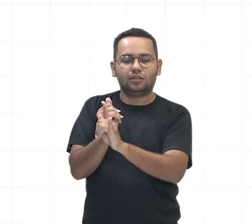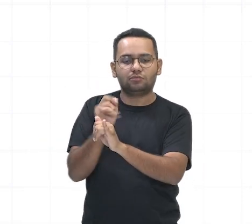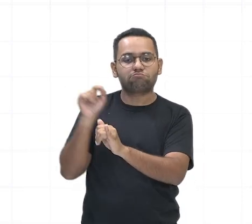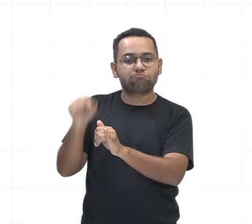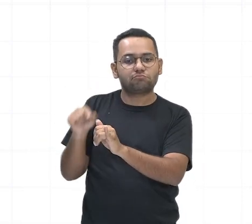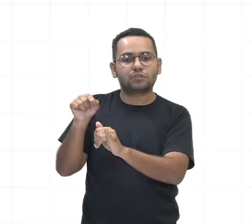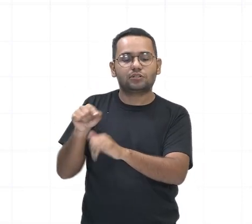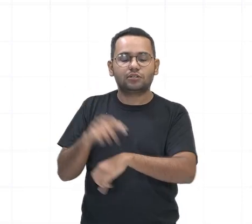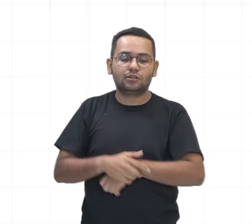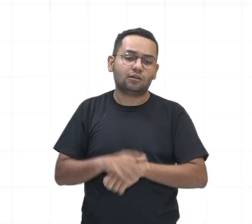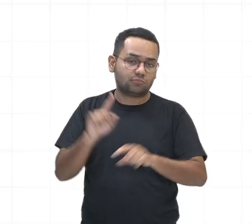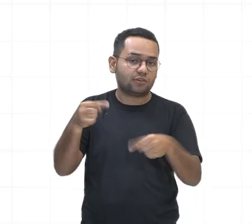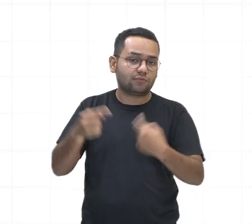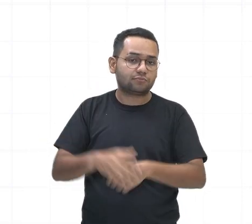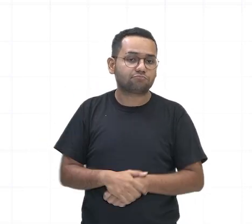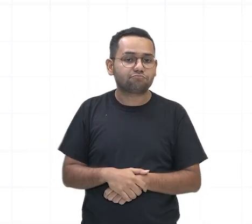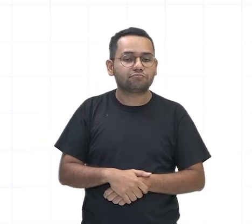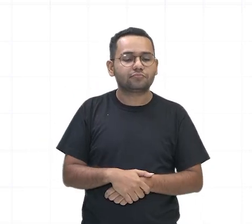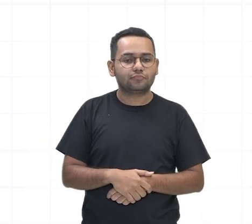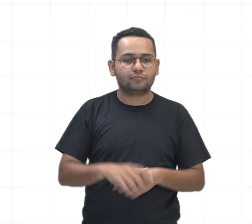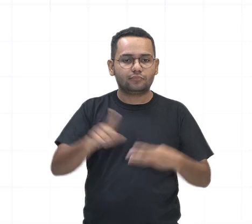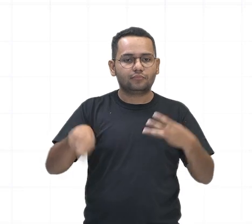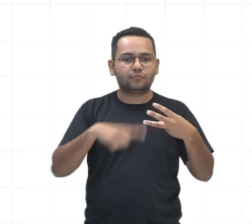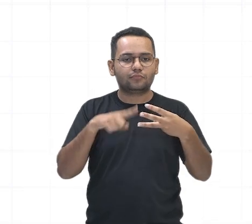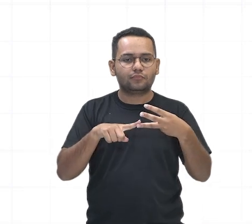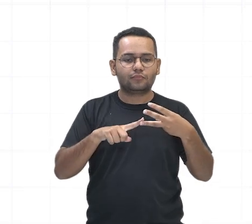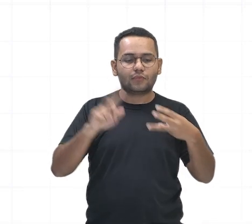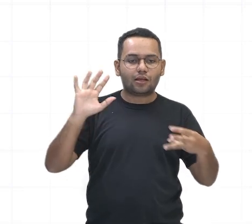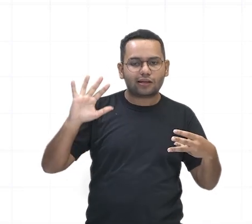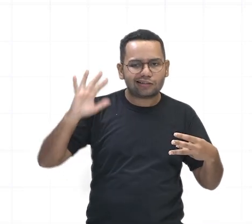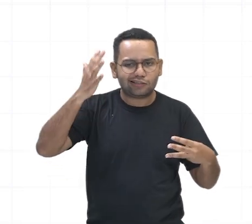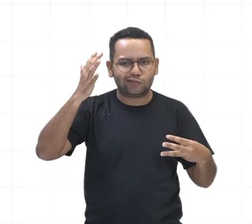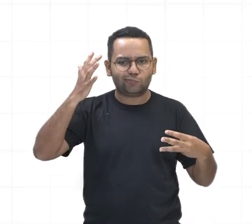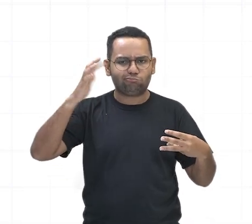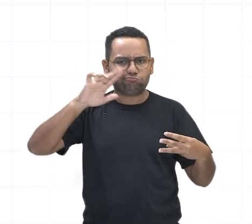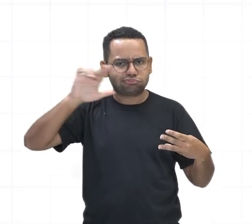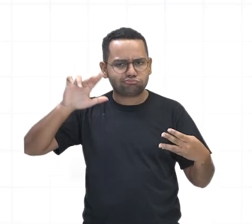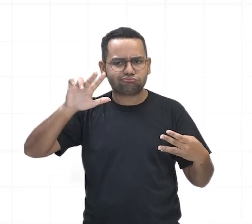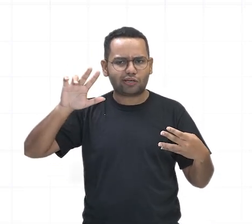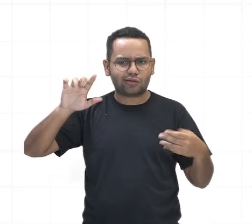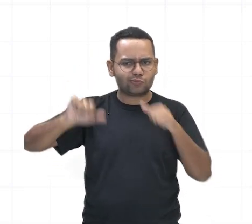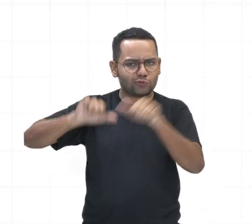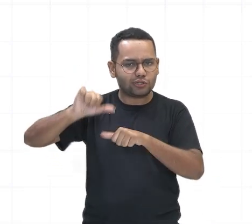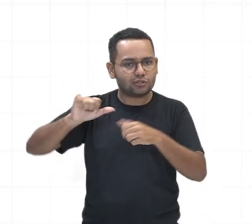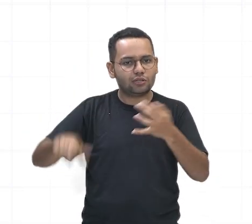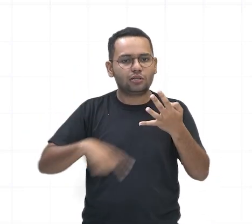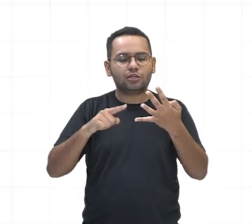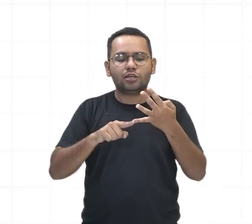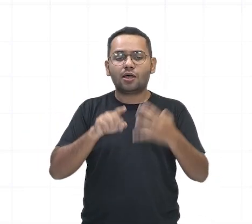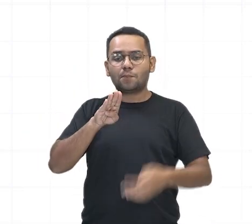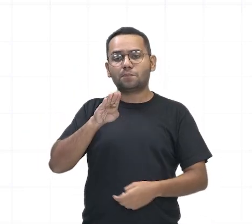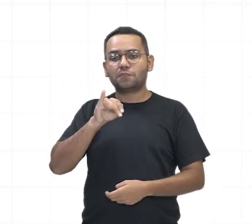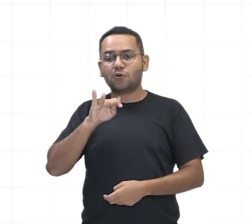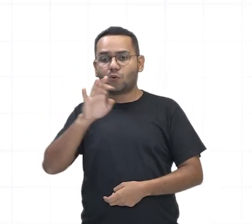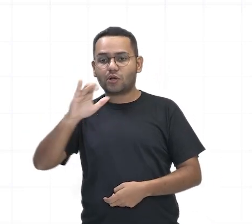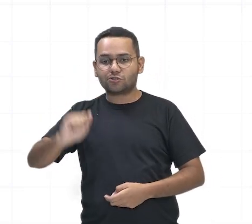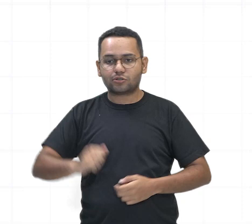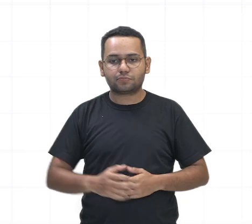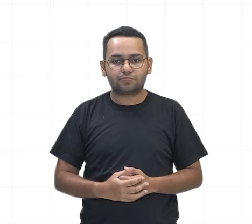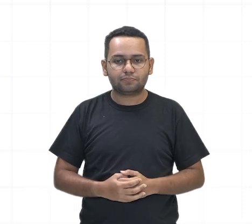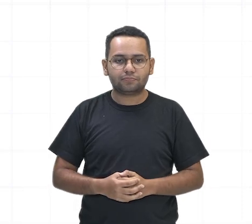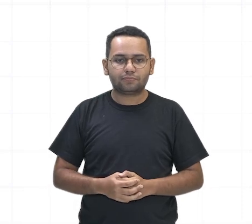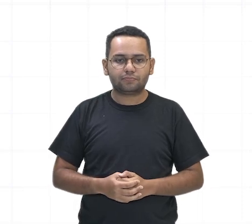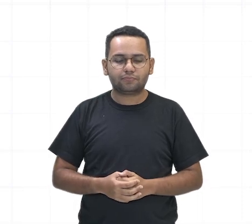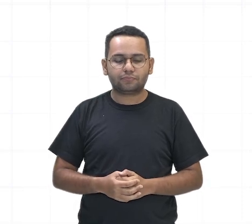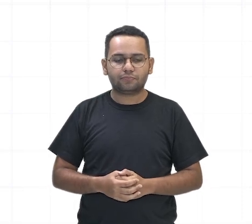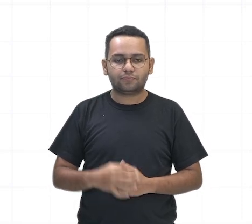convivência harmoniosa, as questões ambientais e também a dimensão da bioética. Nós poderíamos dizer